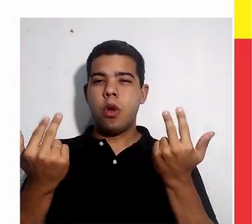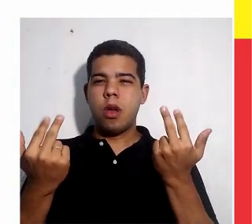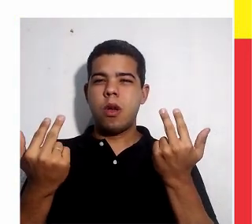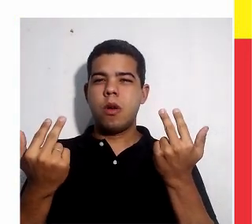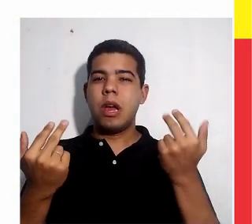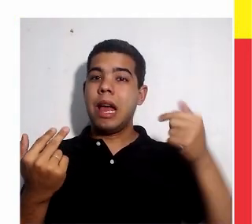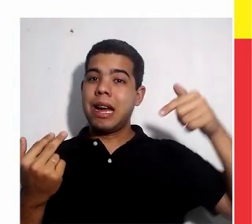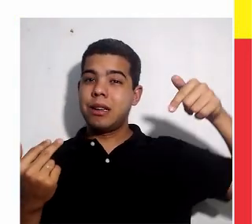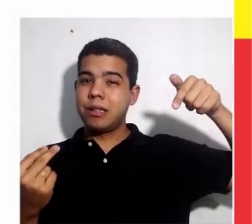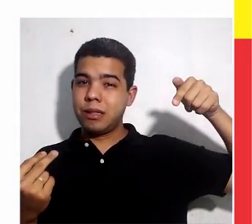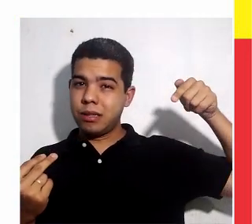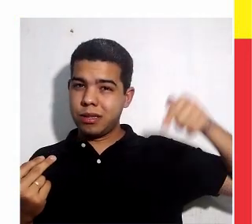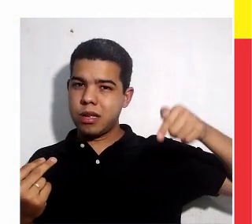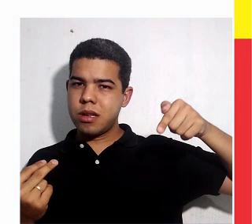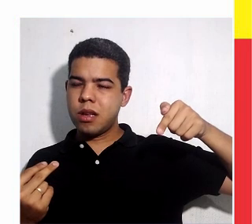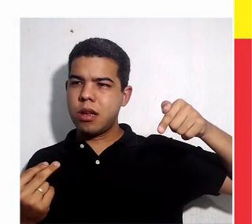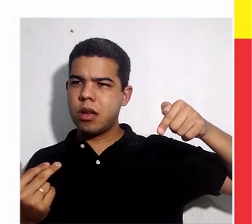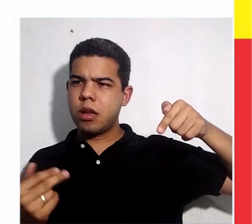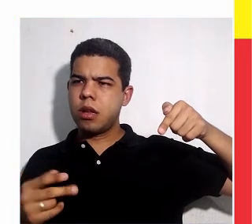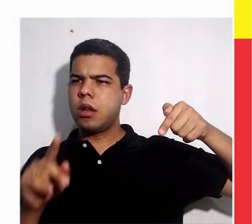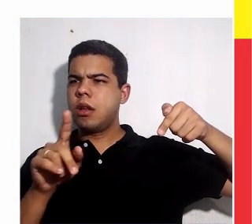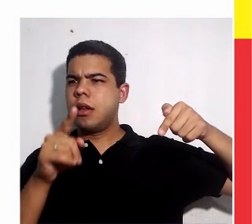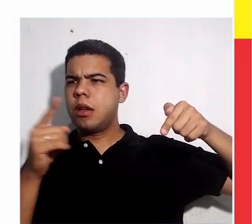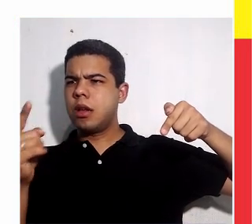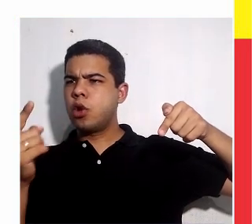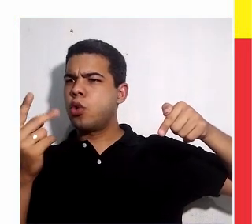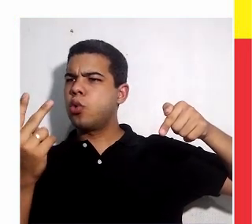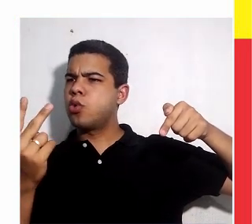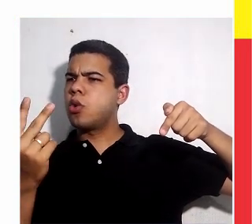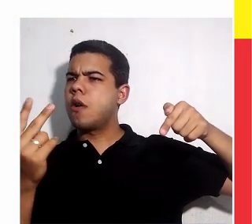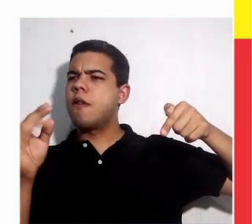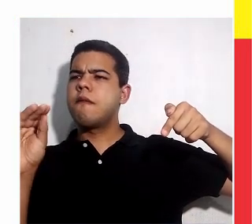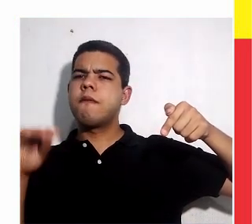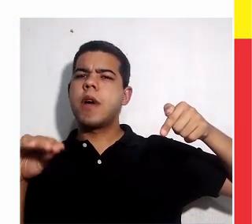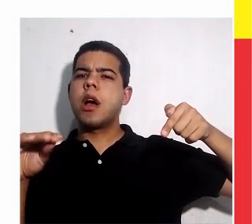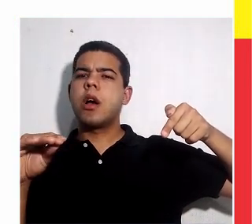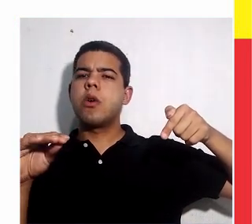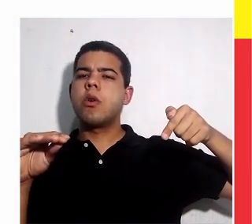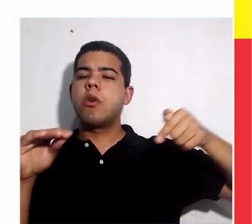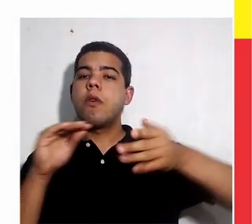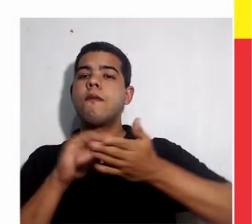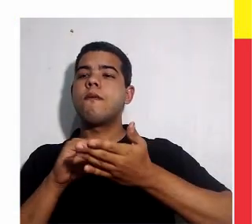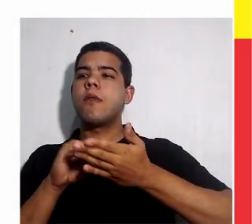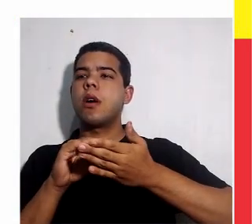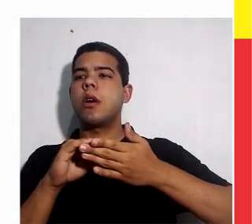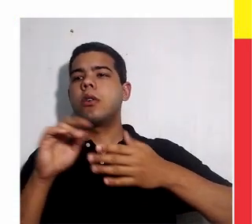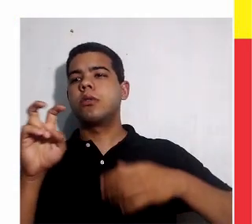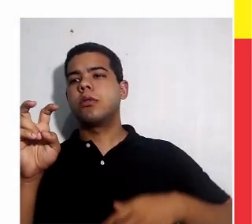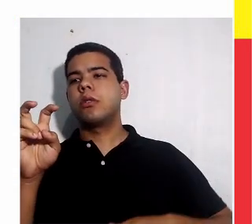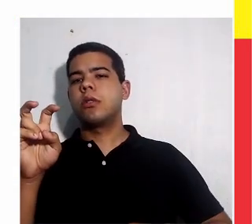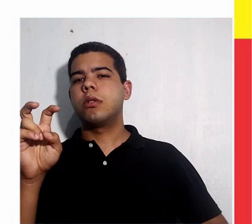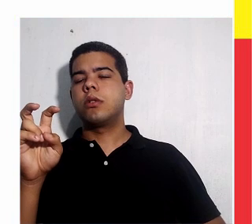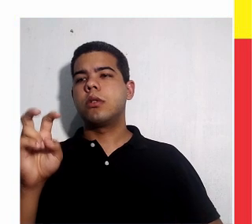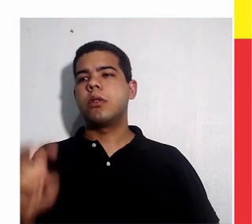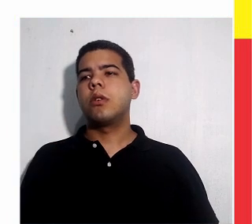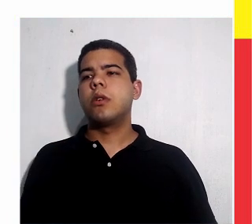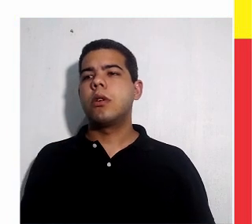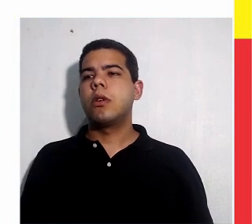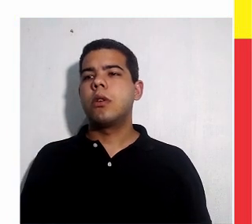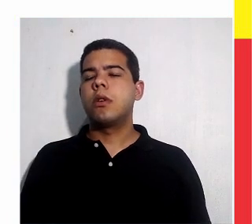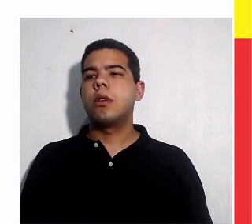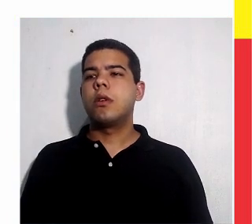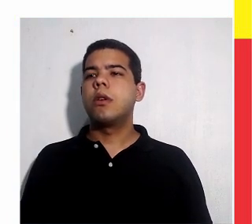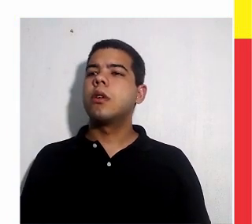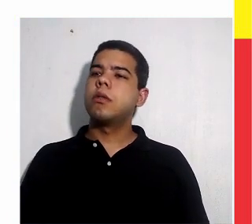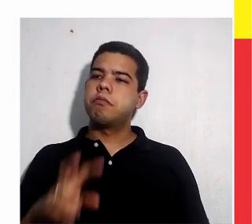né? Então, se um lado tem 7 e o outro já tem 2, o que falta é quanto? 5 metros. Então, eu